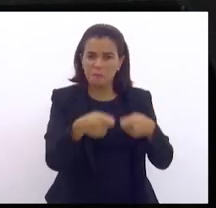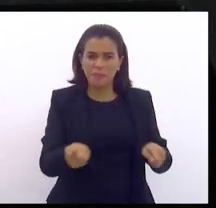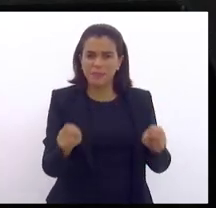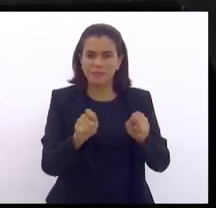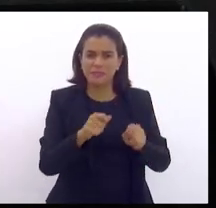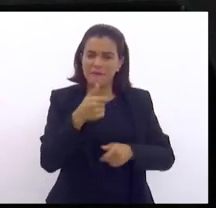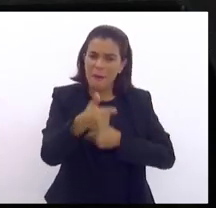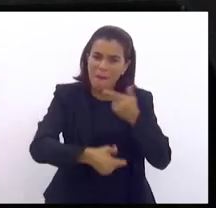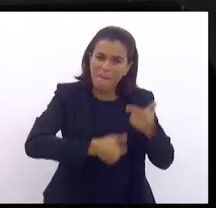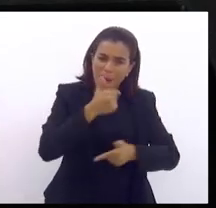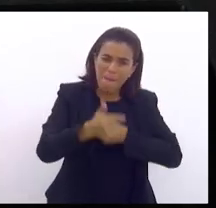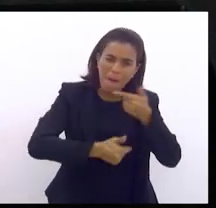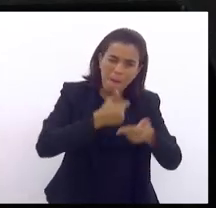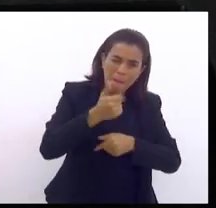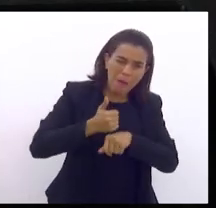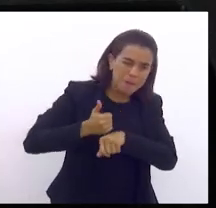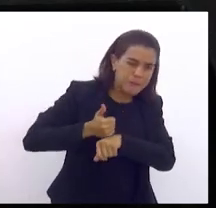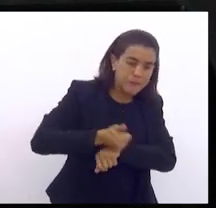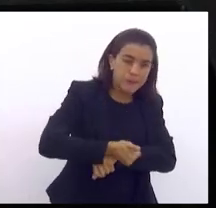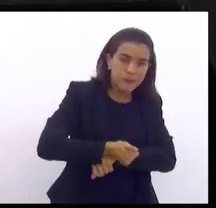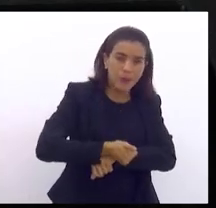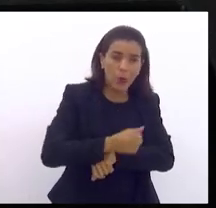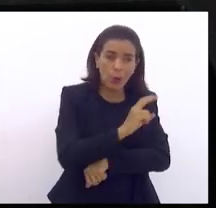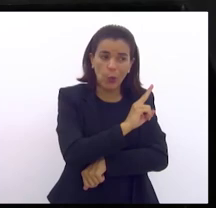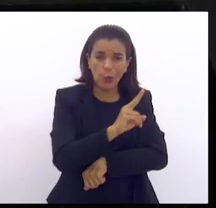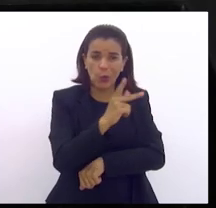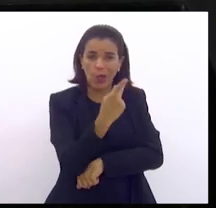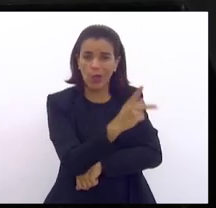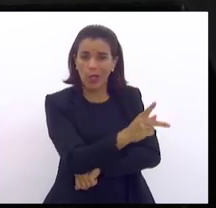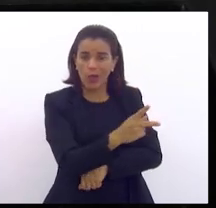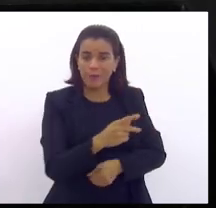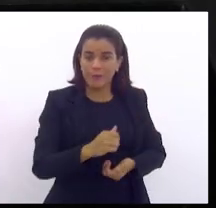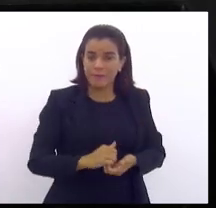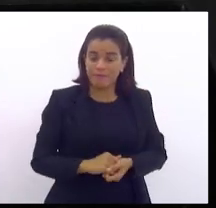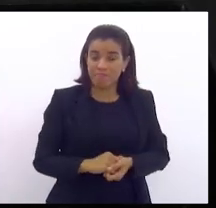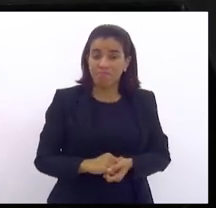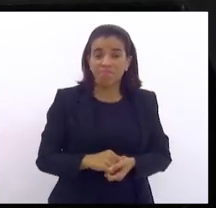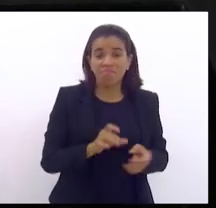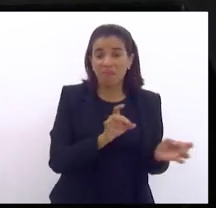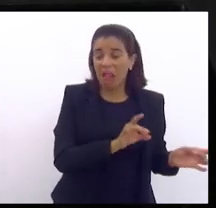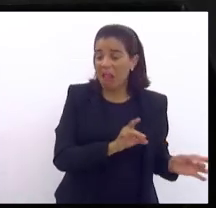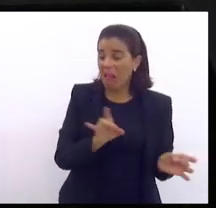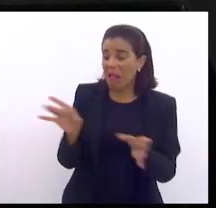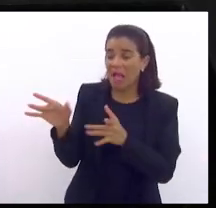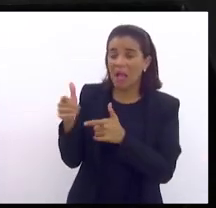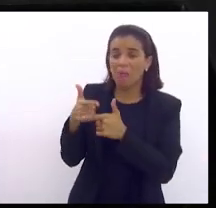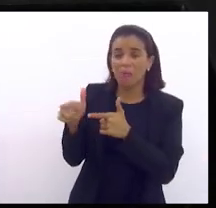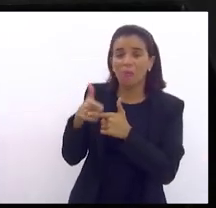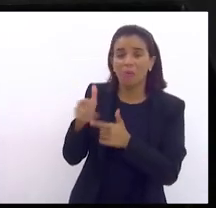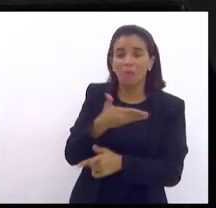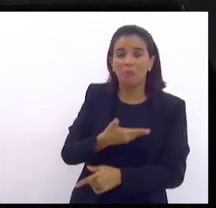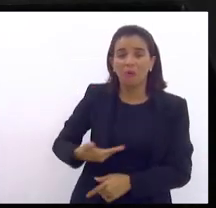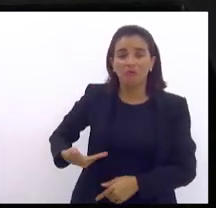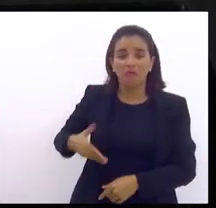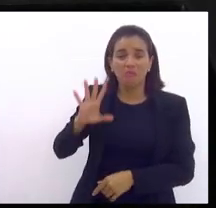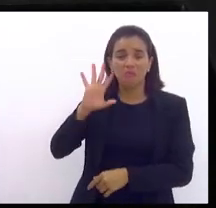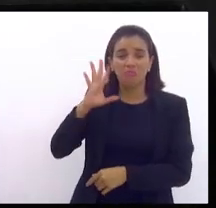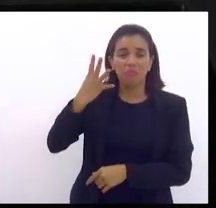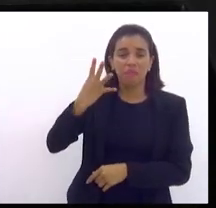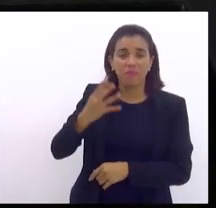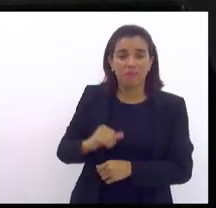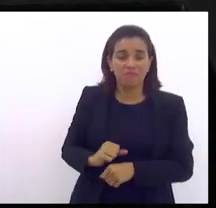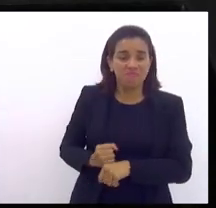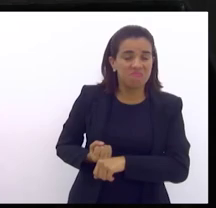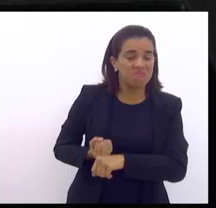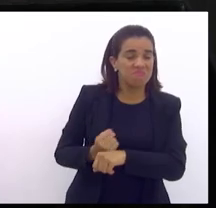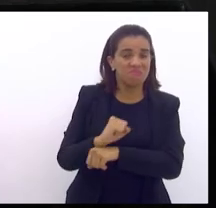ter esse desgaste com o nome dele. Era deixar esse problema para o governador. Mas